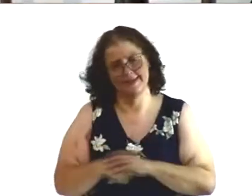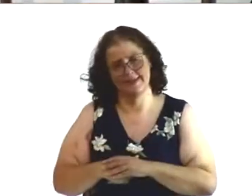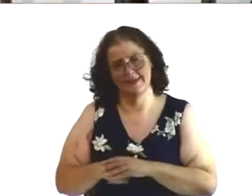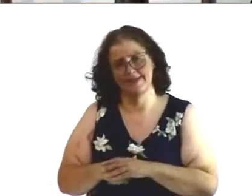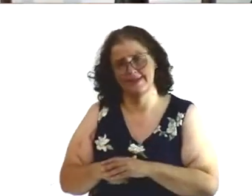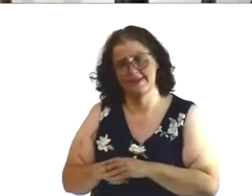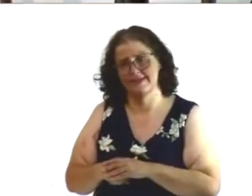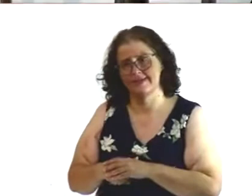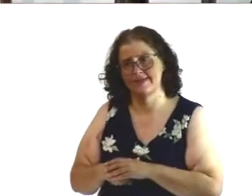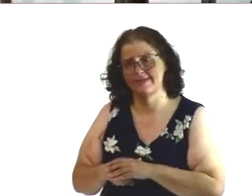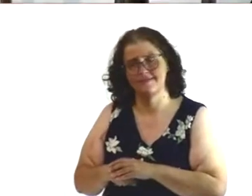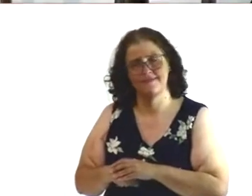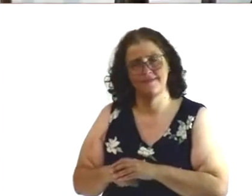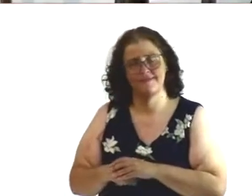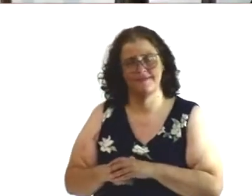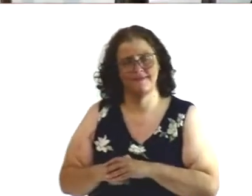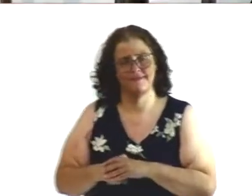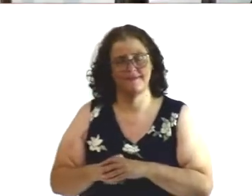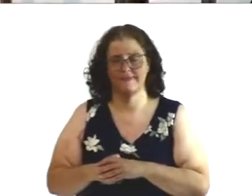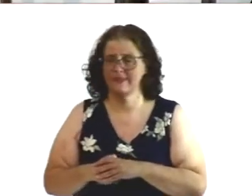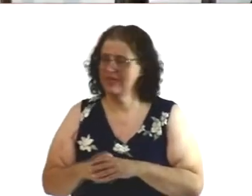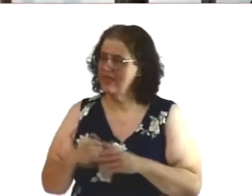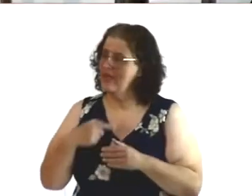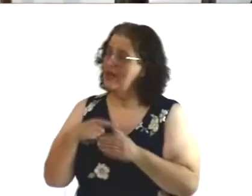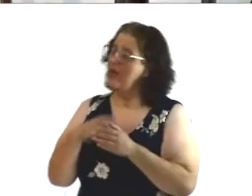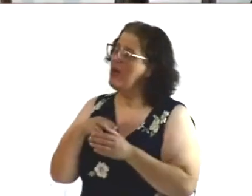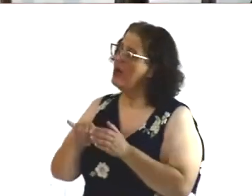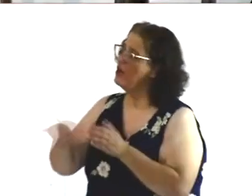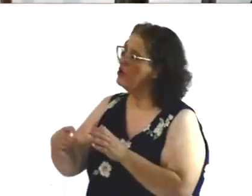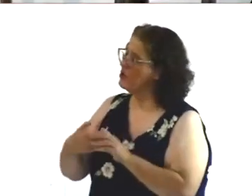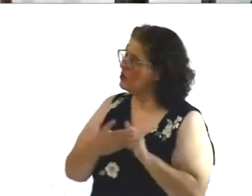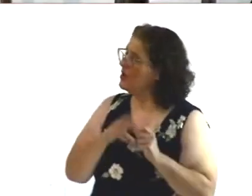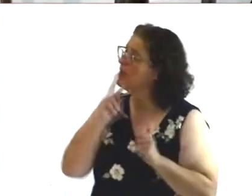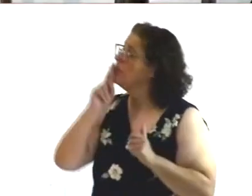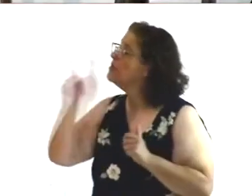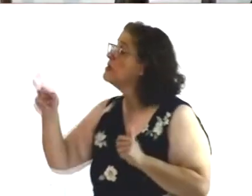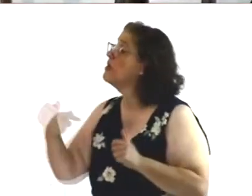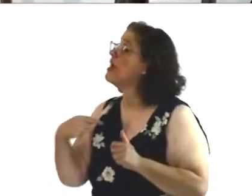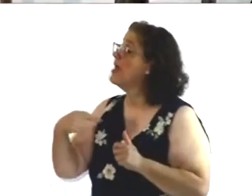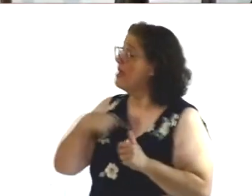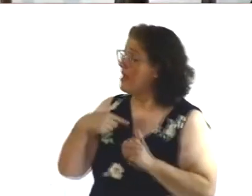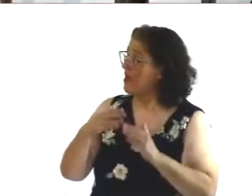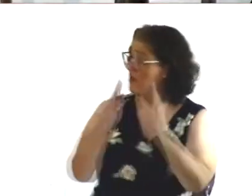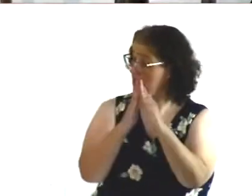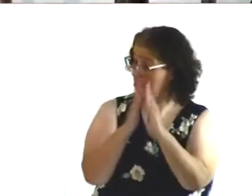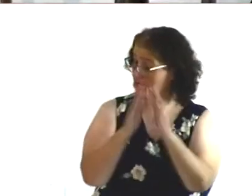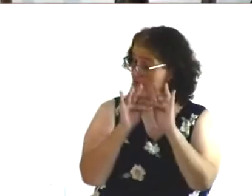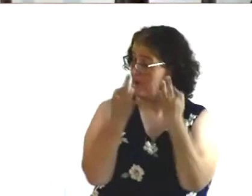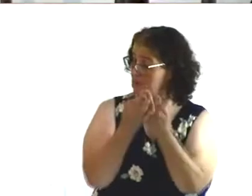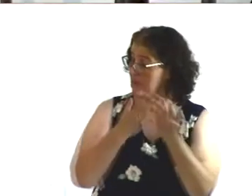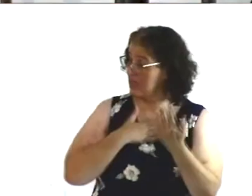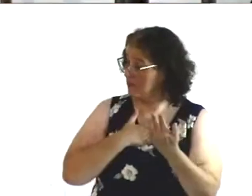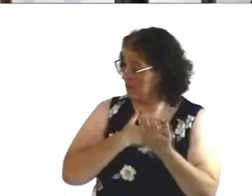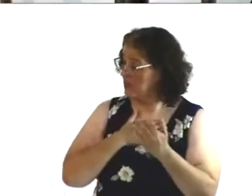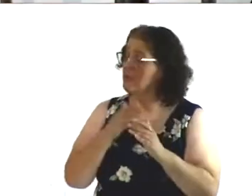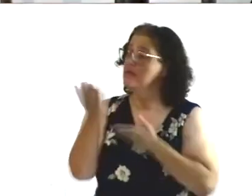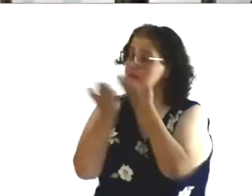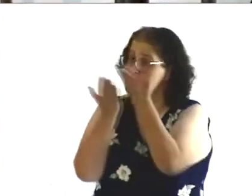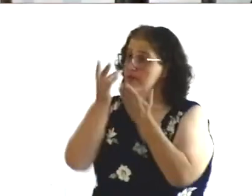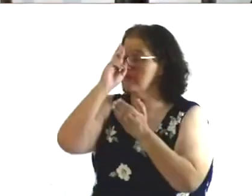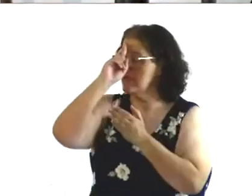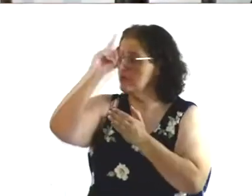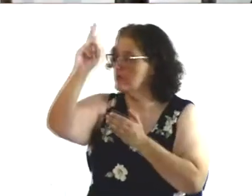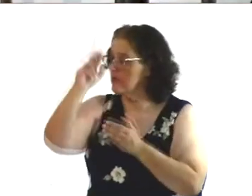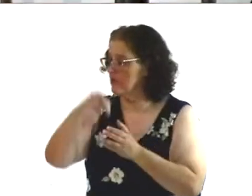casa, nós serviremos a Deus. Aí eles pensam, entram em conselho, conversam, trazem a resposta. Josué,